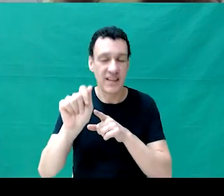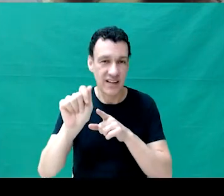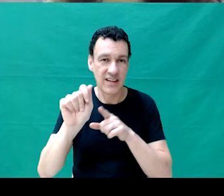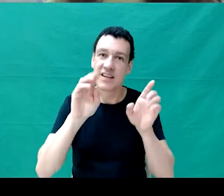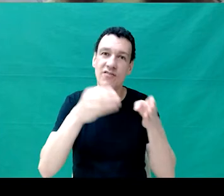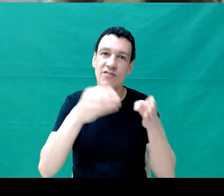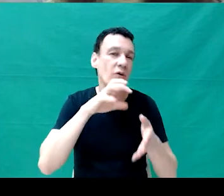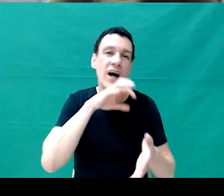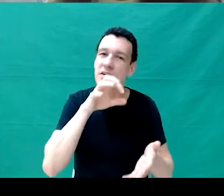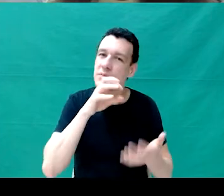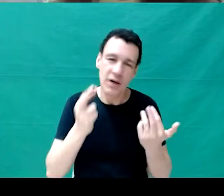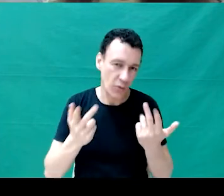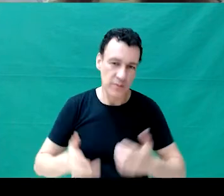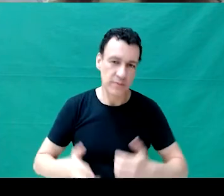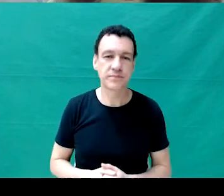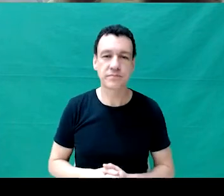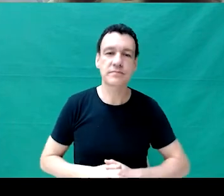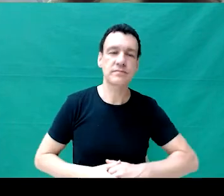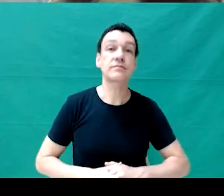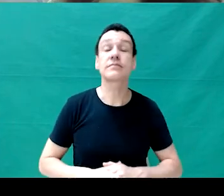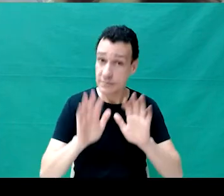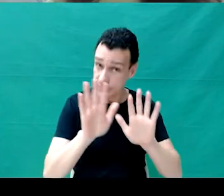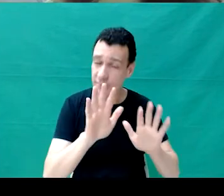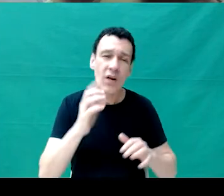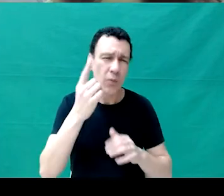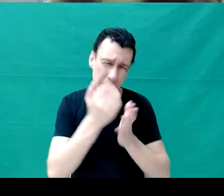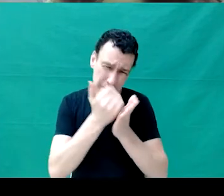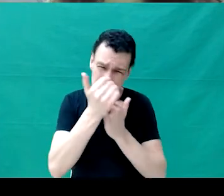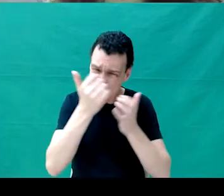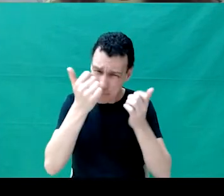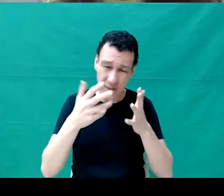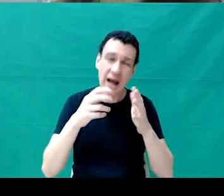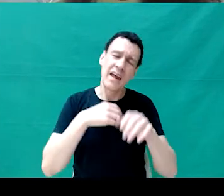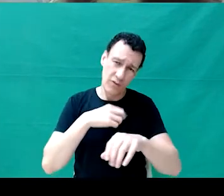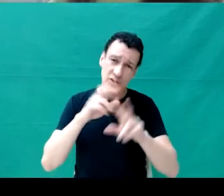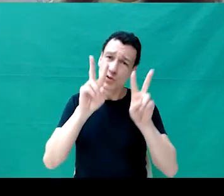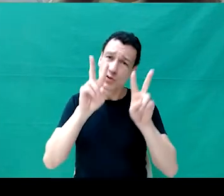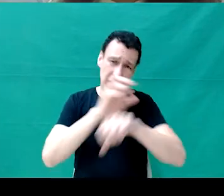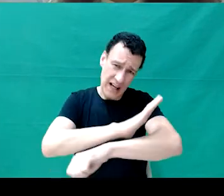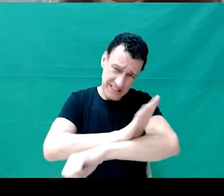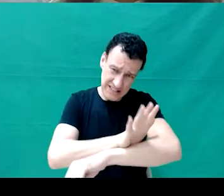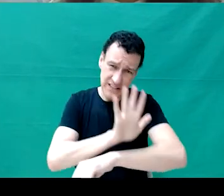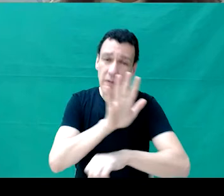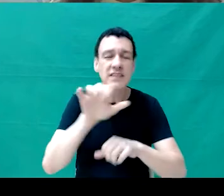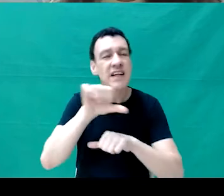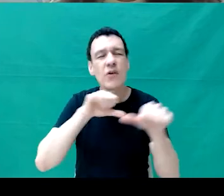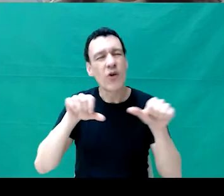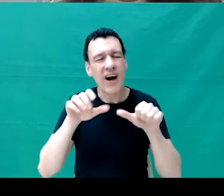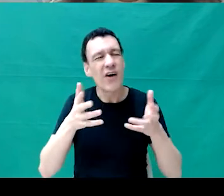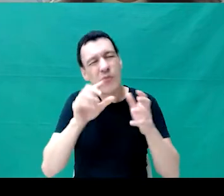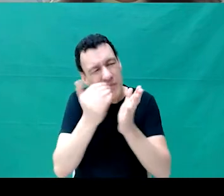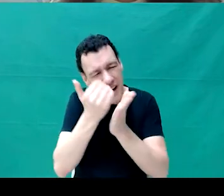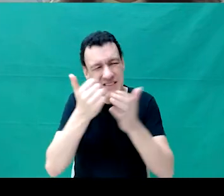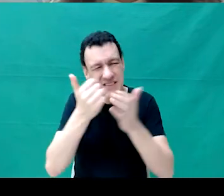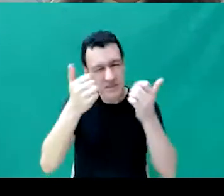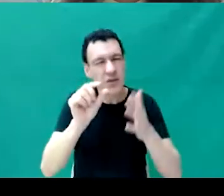aqui era sobre falas racistas, mas eu quero trazer isso para vocês. São autoexplicativas essas frases, então acho que só de ler